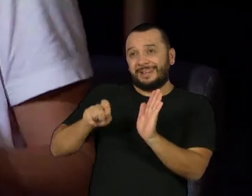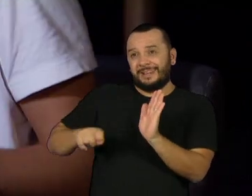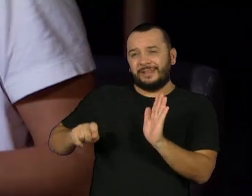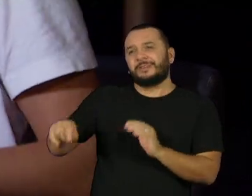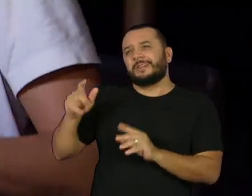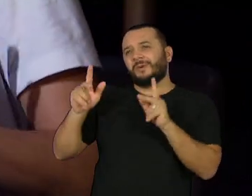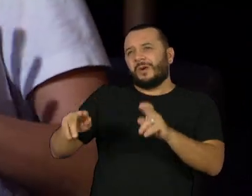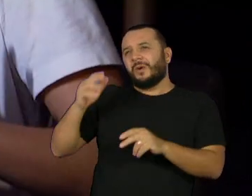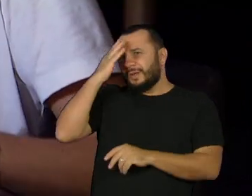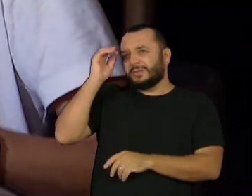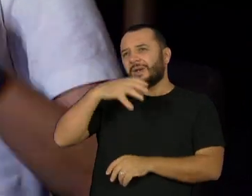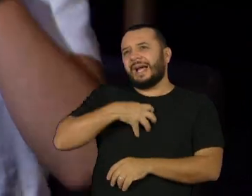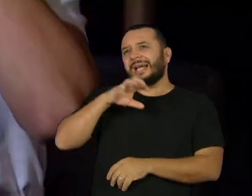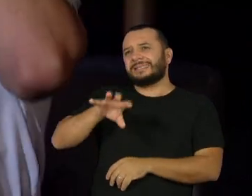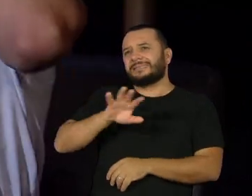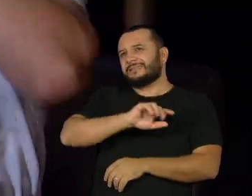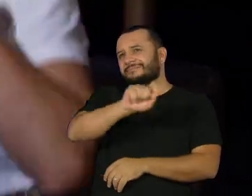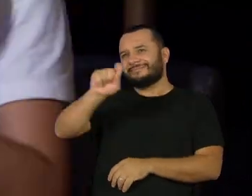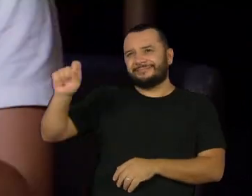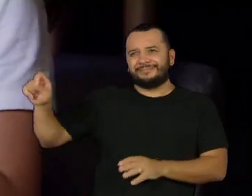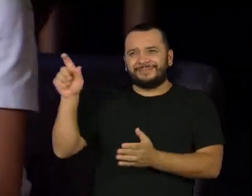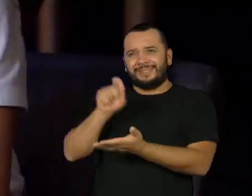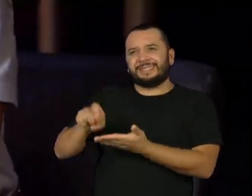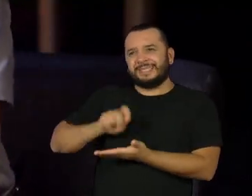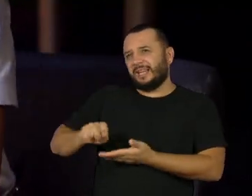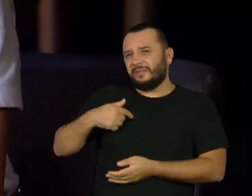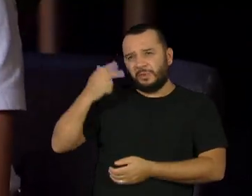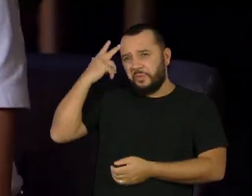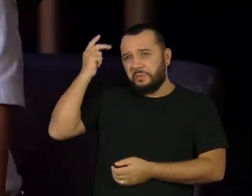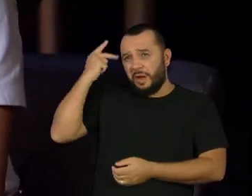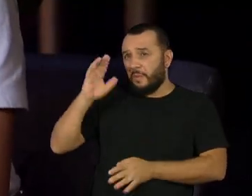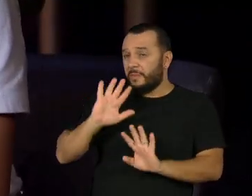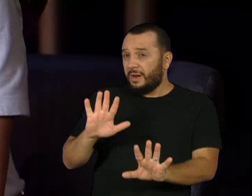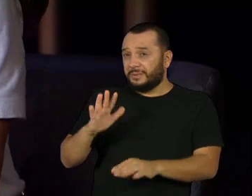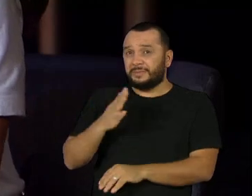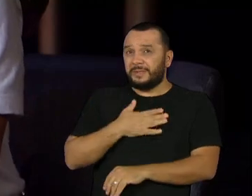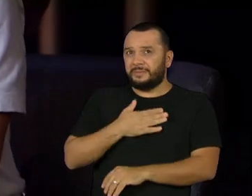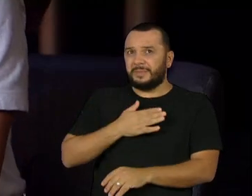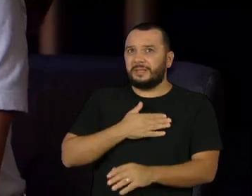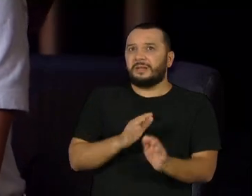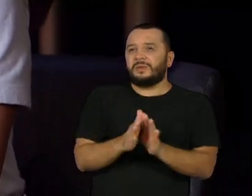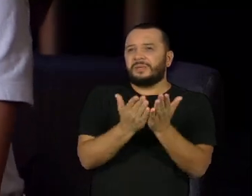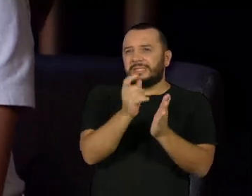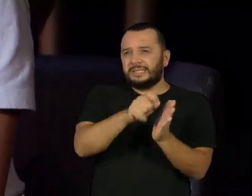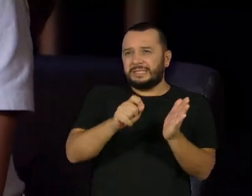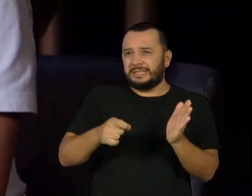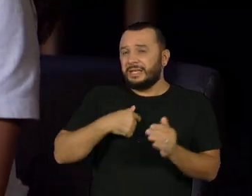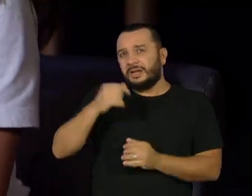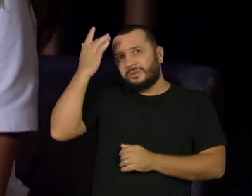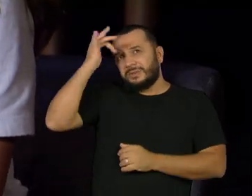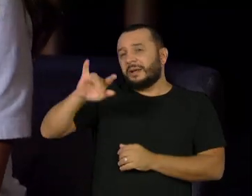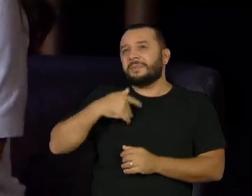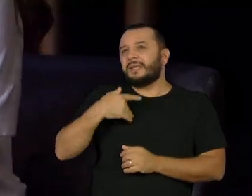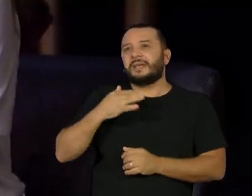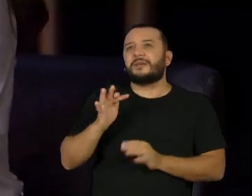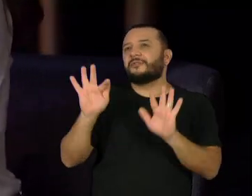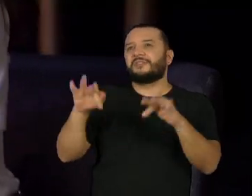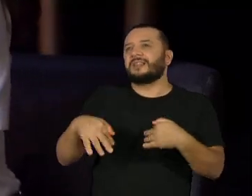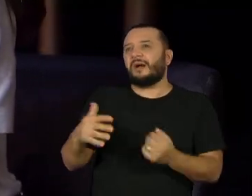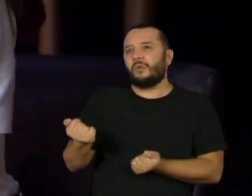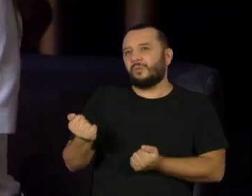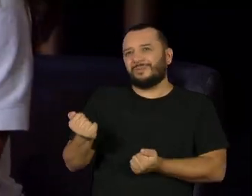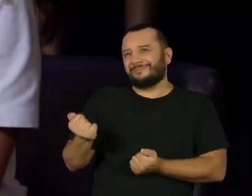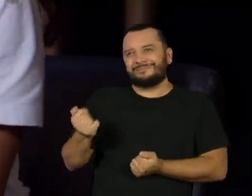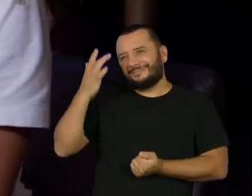escreve assim, eu acho que talvez seja normal, mas para mim uma descoberta da escrita foi descobrir que eu não sabia onde meus textos iam chegar.